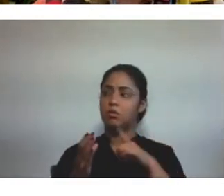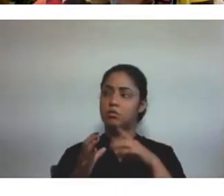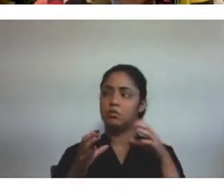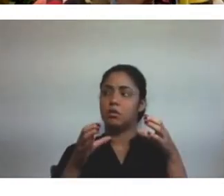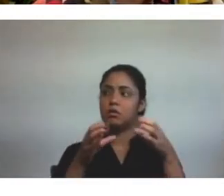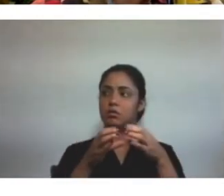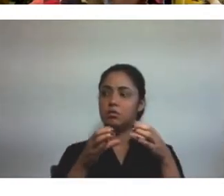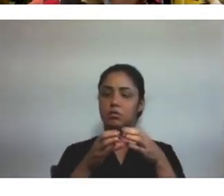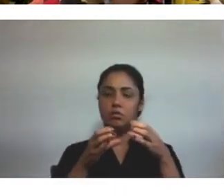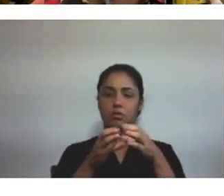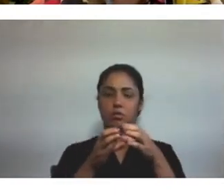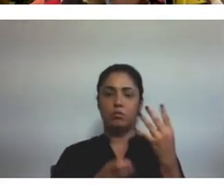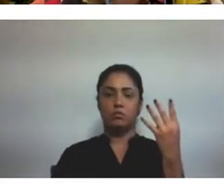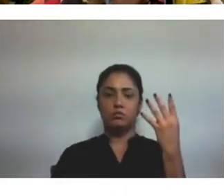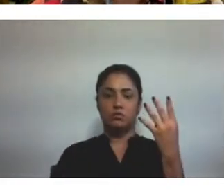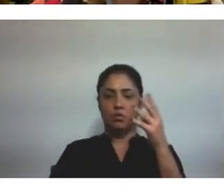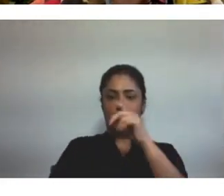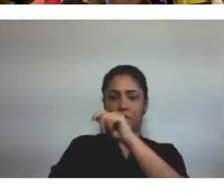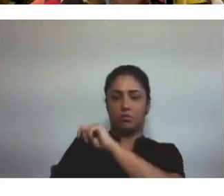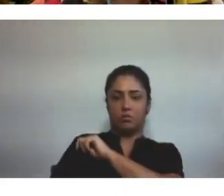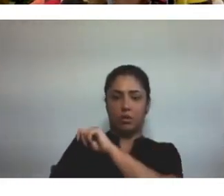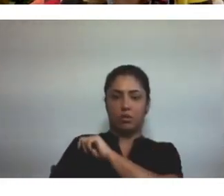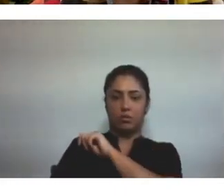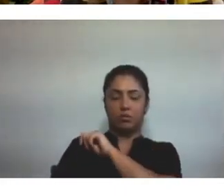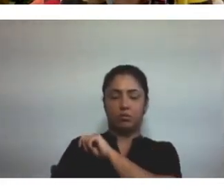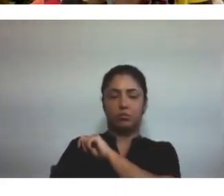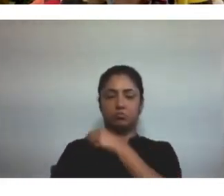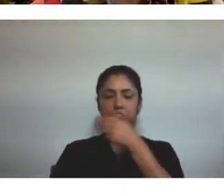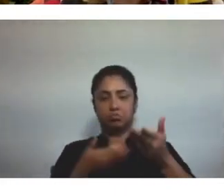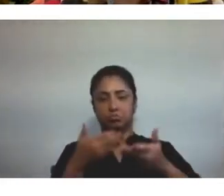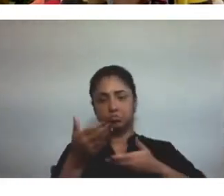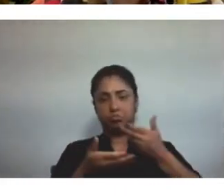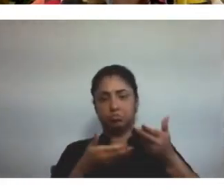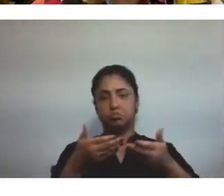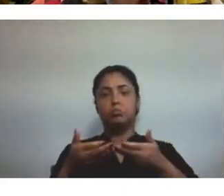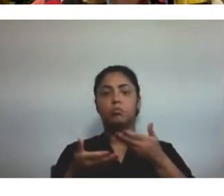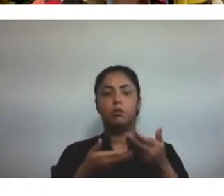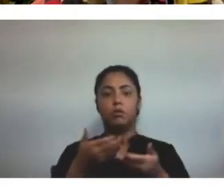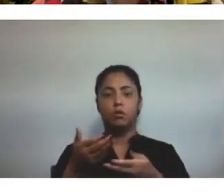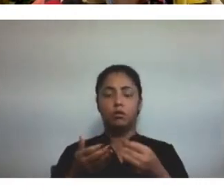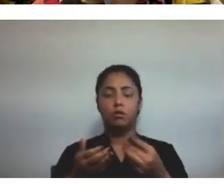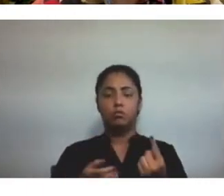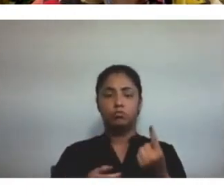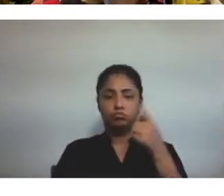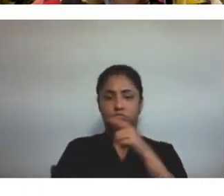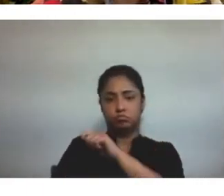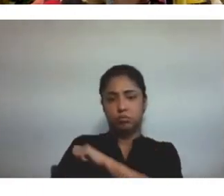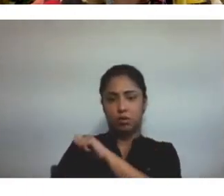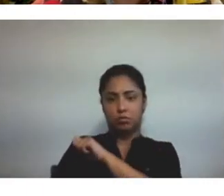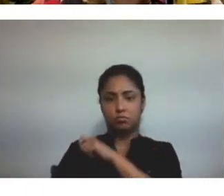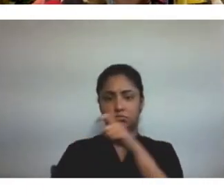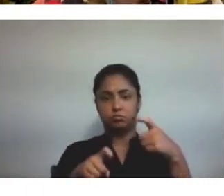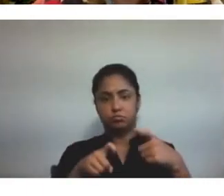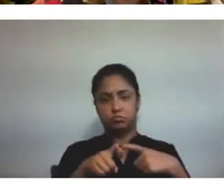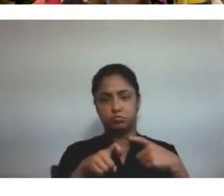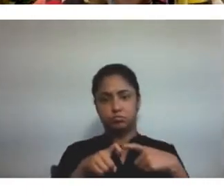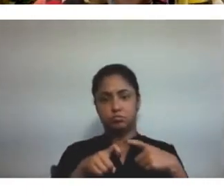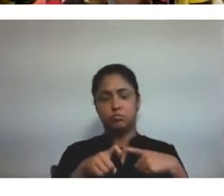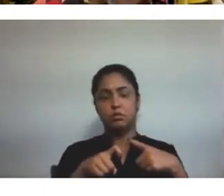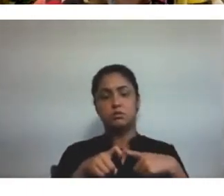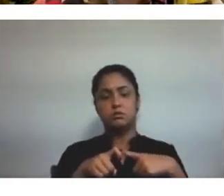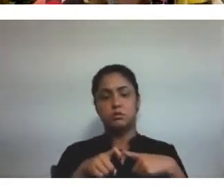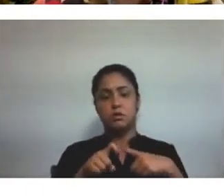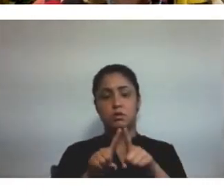de 4 alunos de terapia ocupacional e 1 aluno de medicina, mas essa equipe, ela